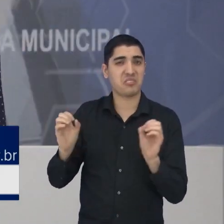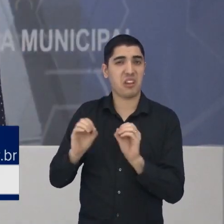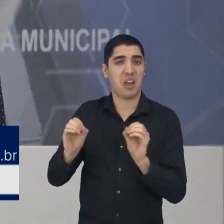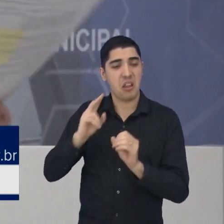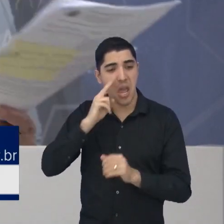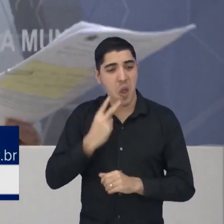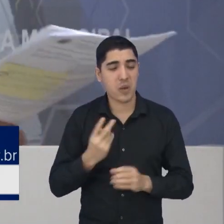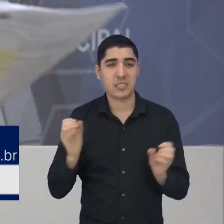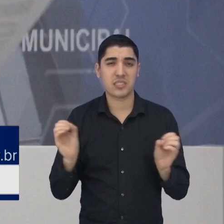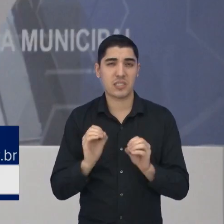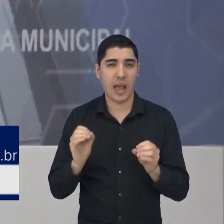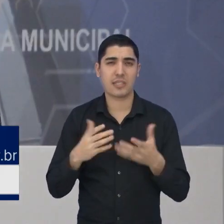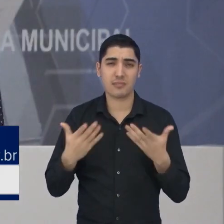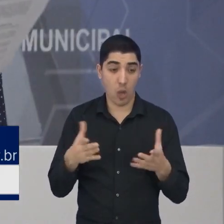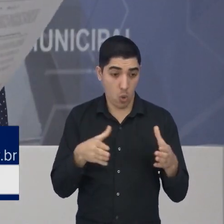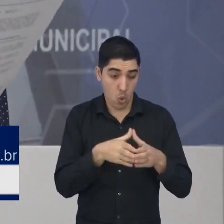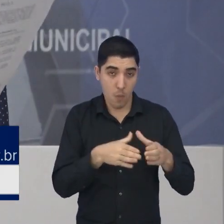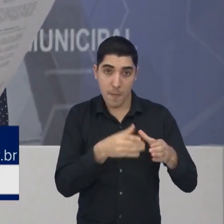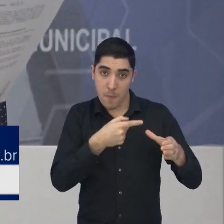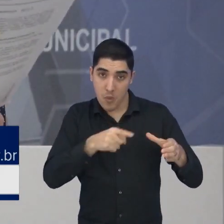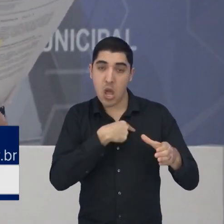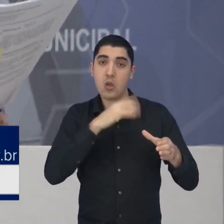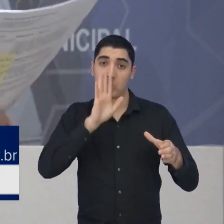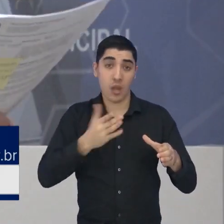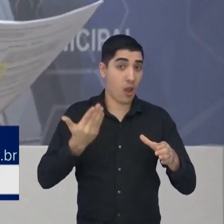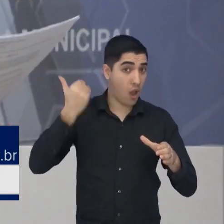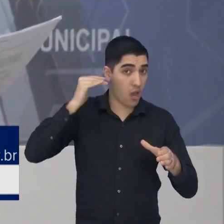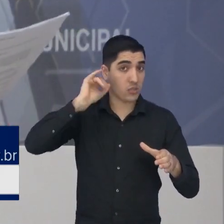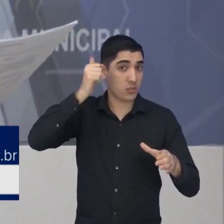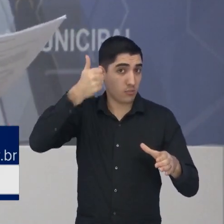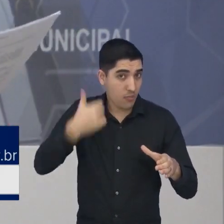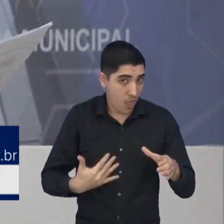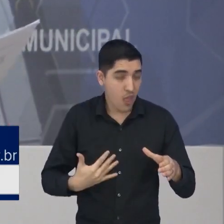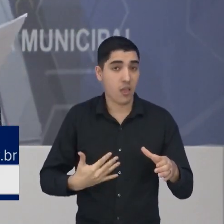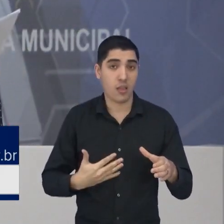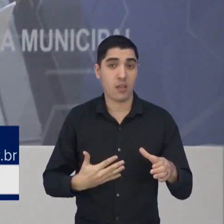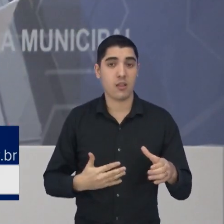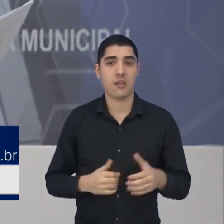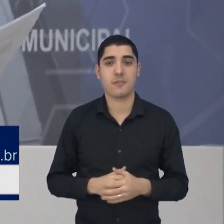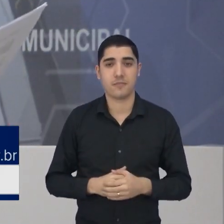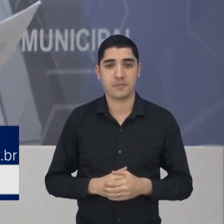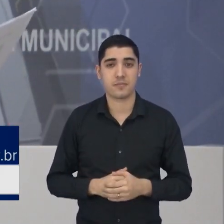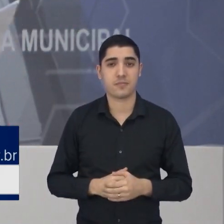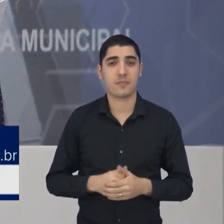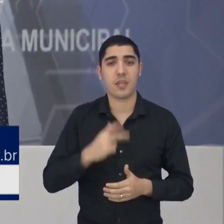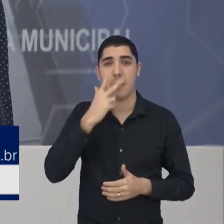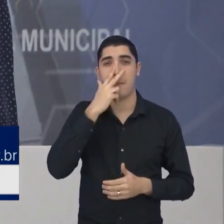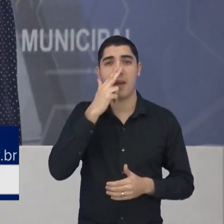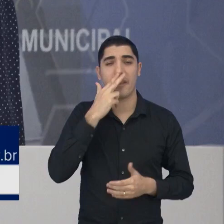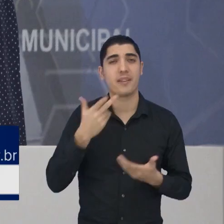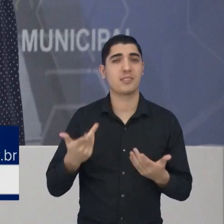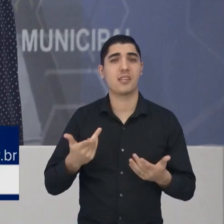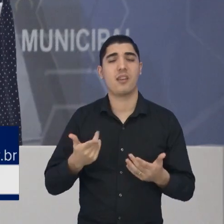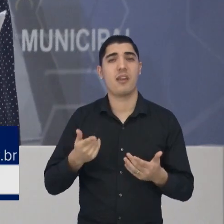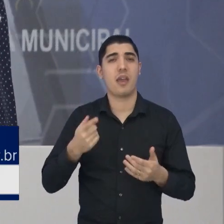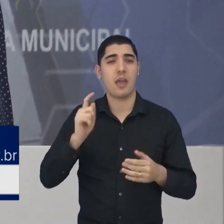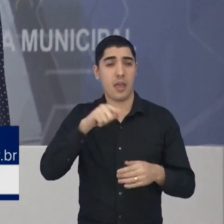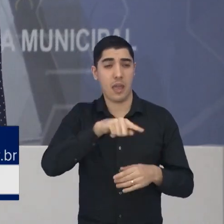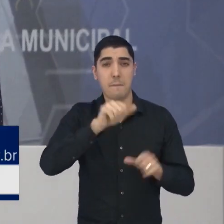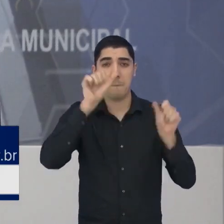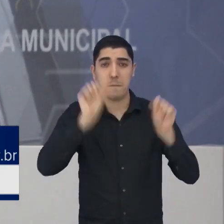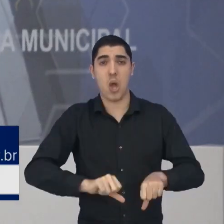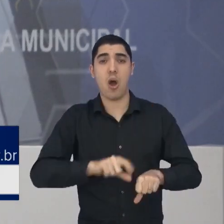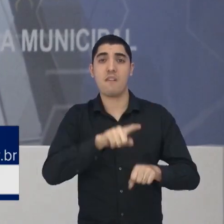uma coisa que eu já falei. Precisa ter, é pior do que a burocracia para fazer uma